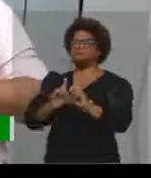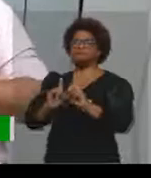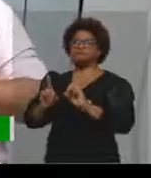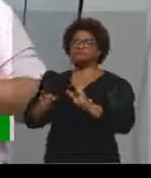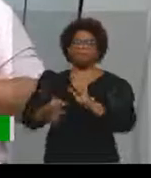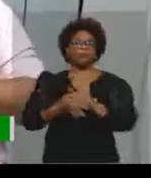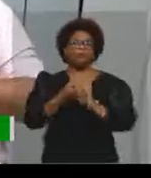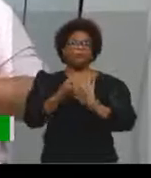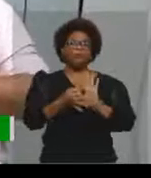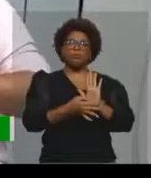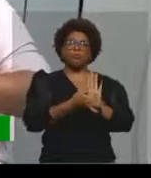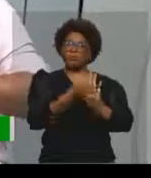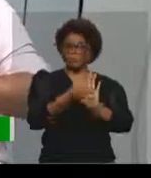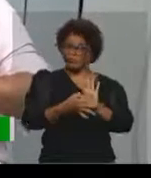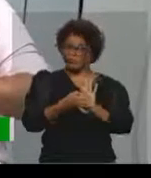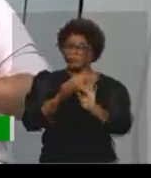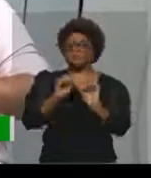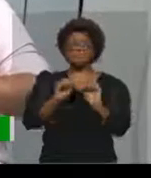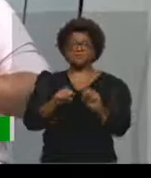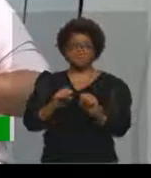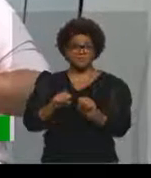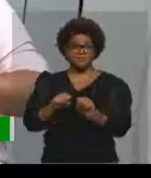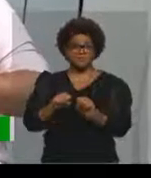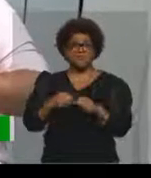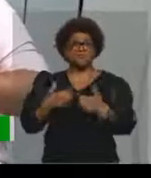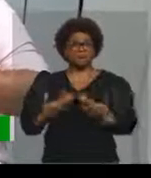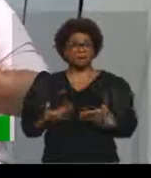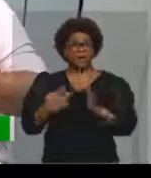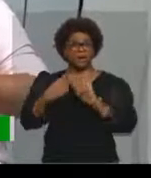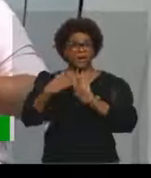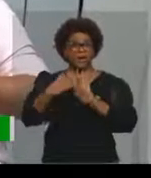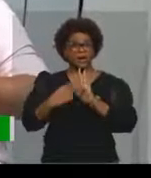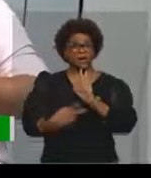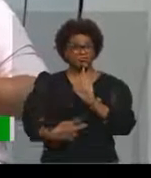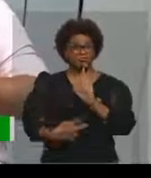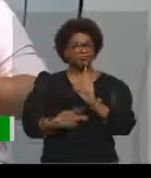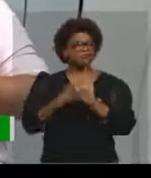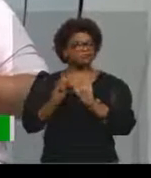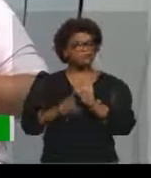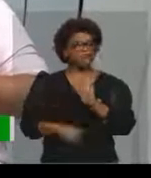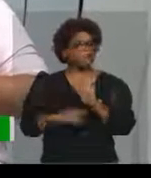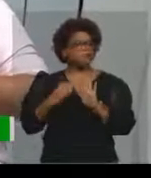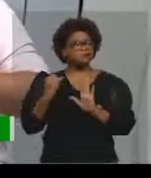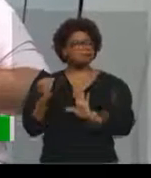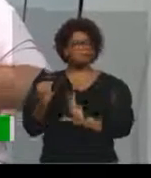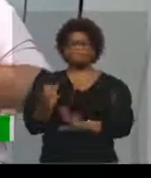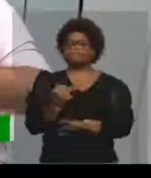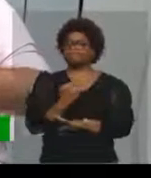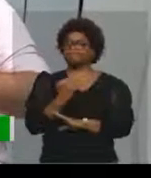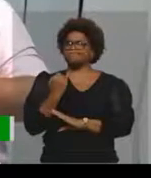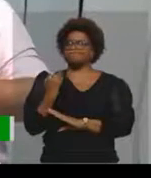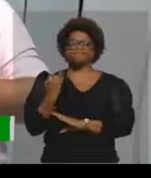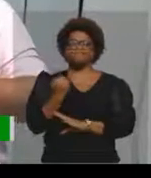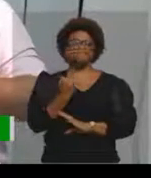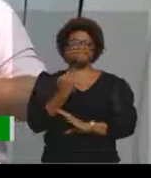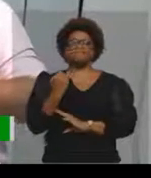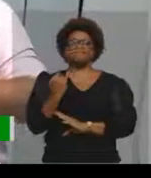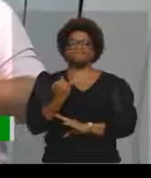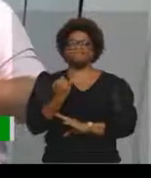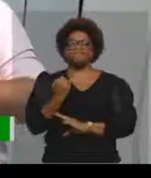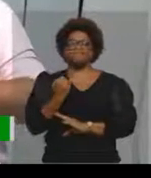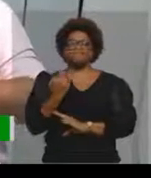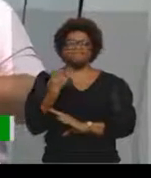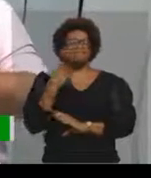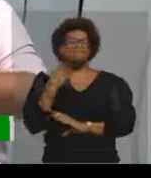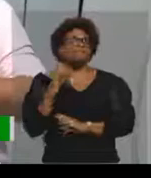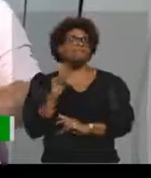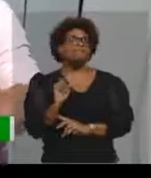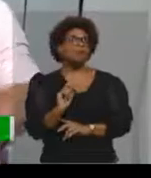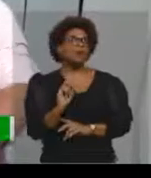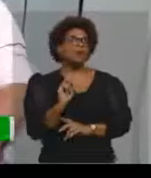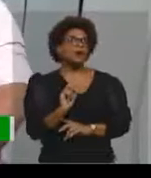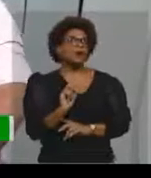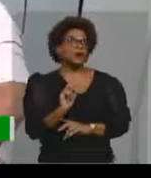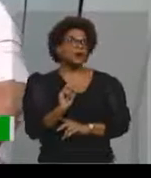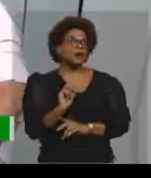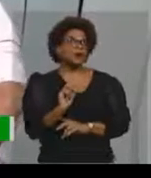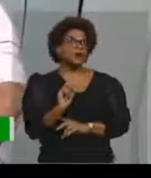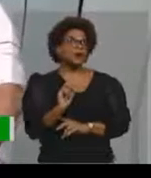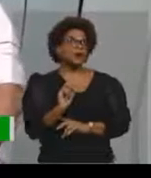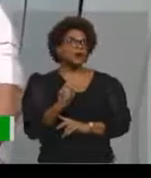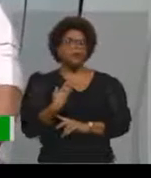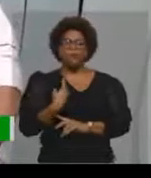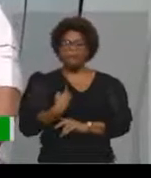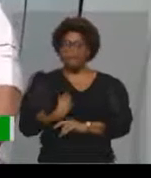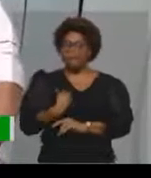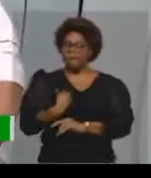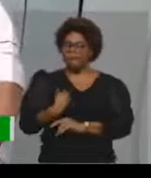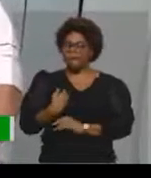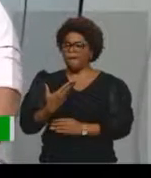Então, realmente, a leitura ela é uma ferramenta importantíssima para que nós possamos até mesmo